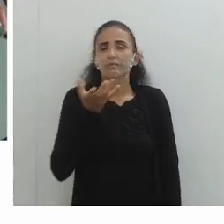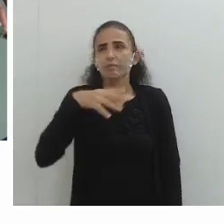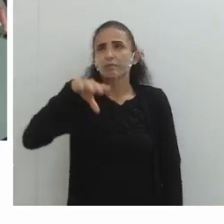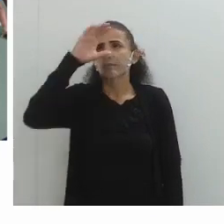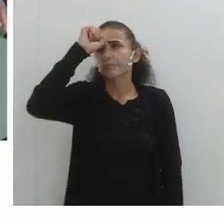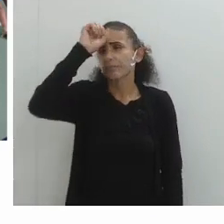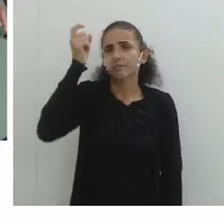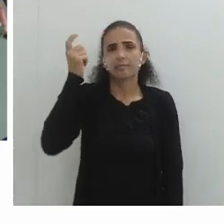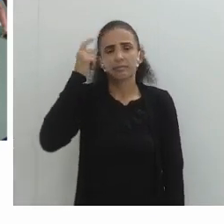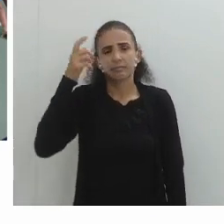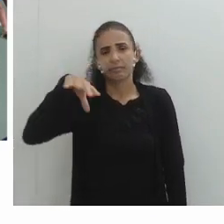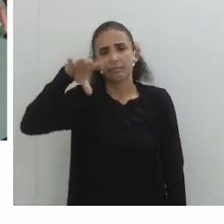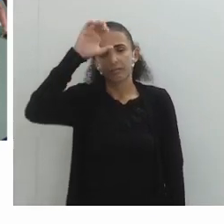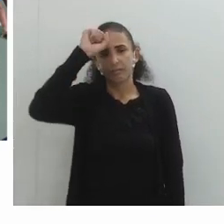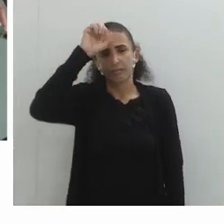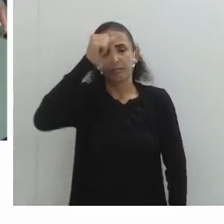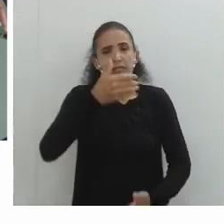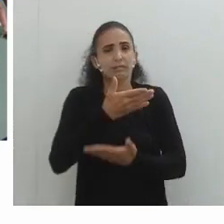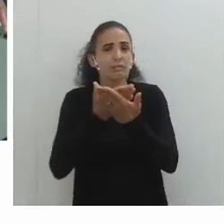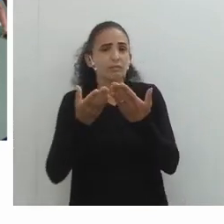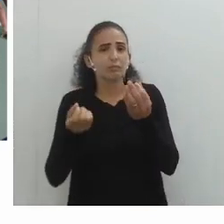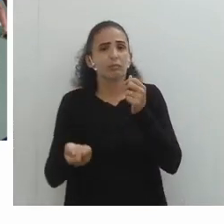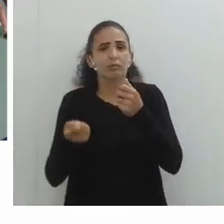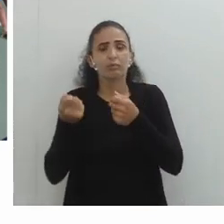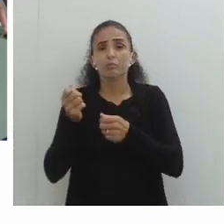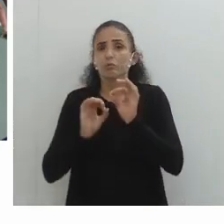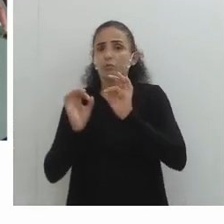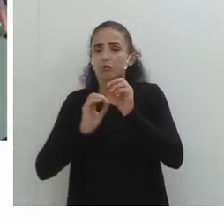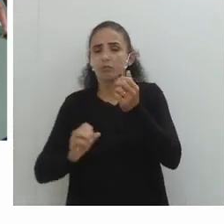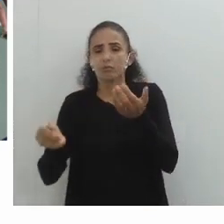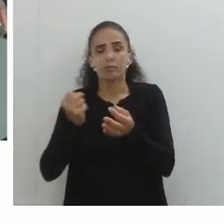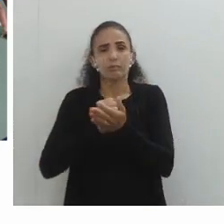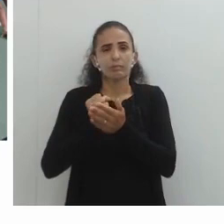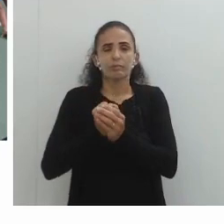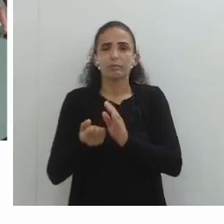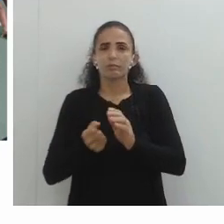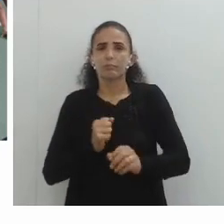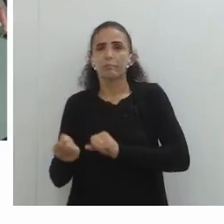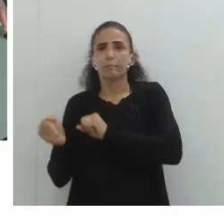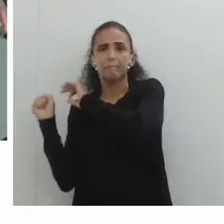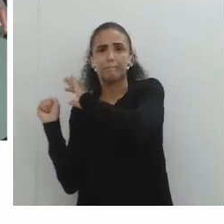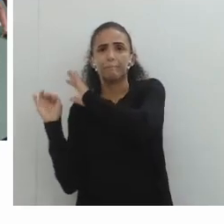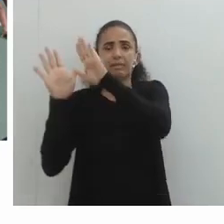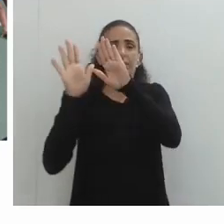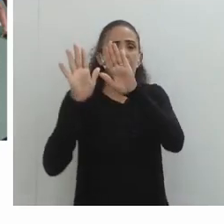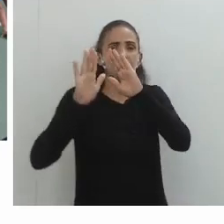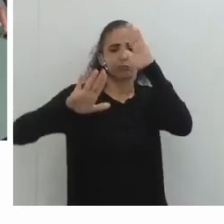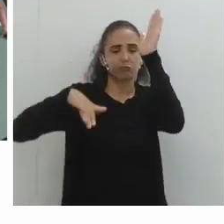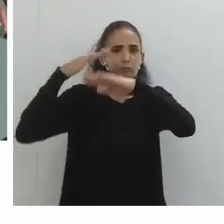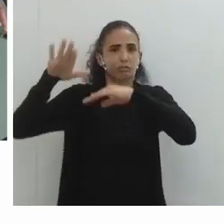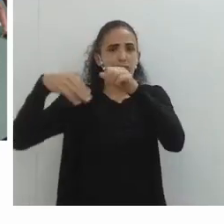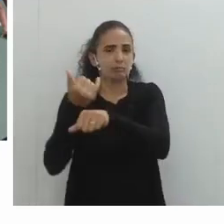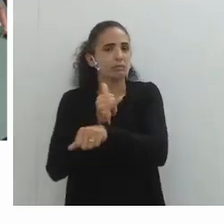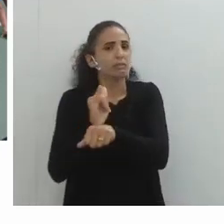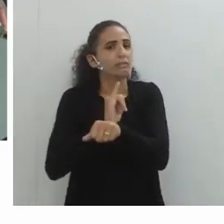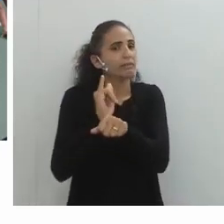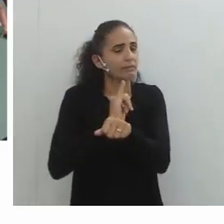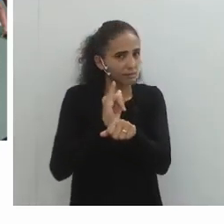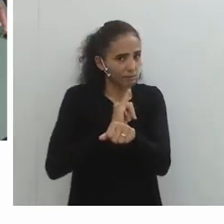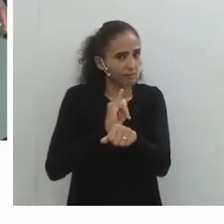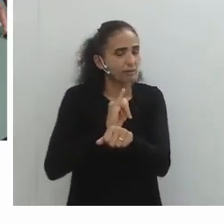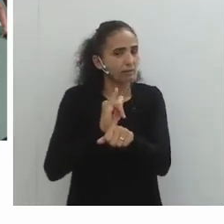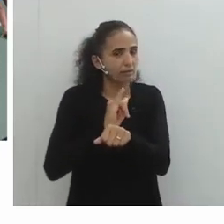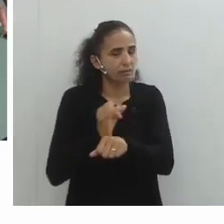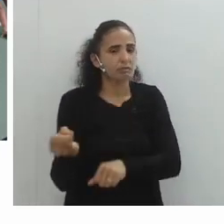jogar handebol, mas eu utilizo do jogo de queimado para eu desenvolver as habilidades para